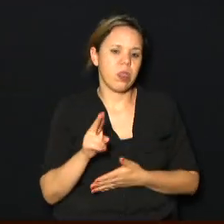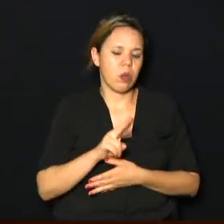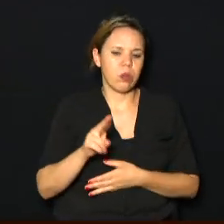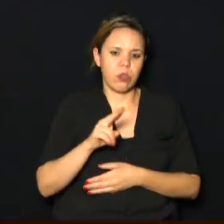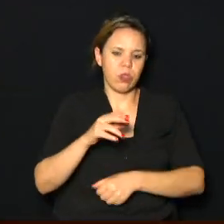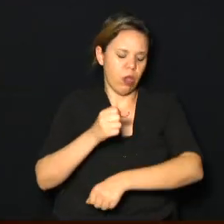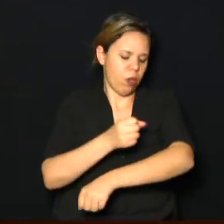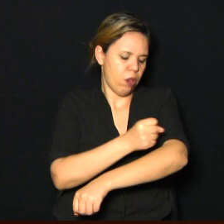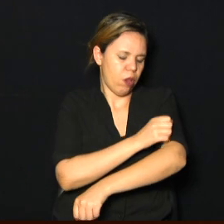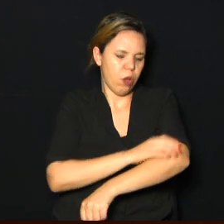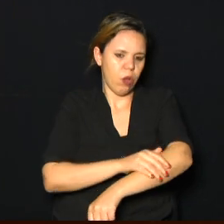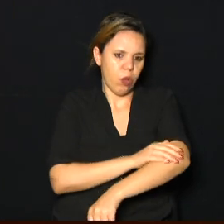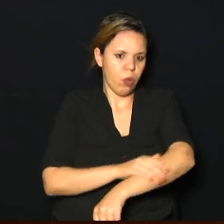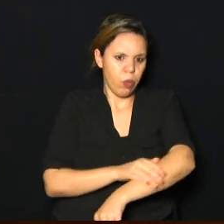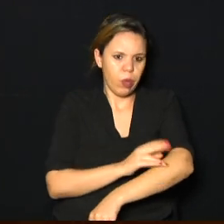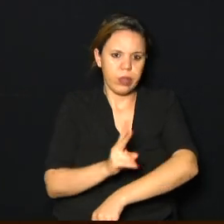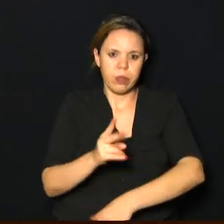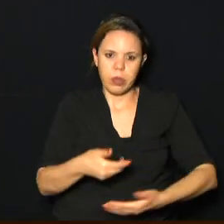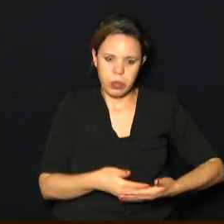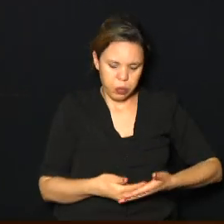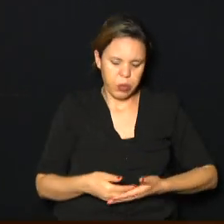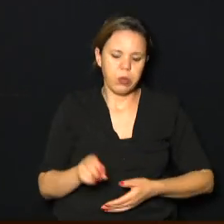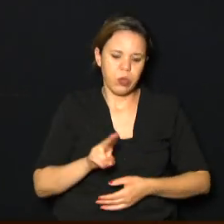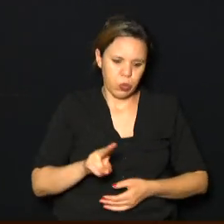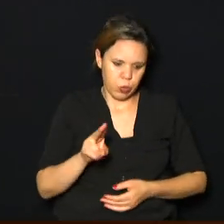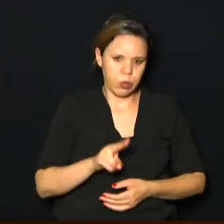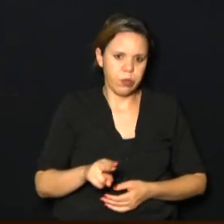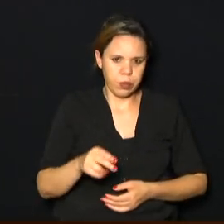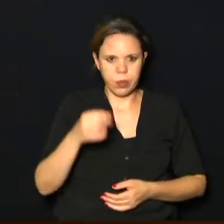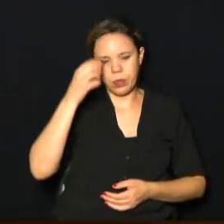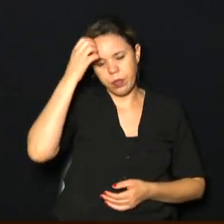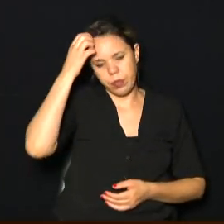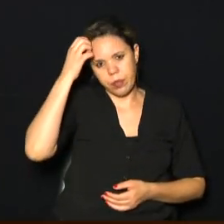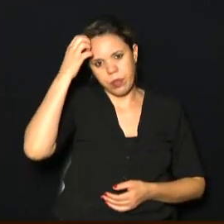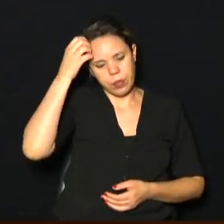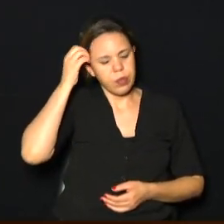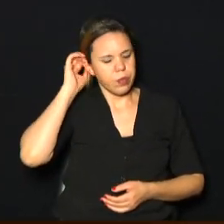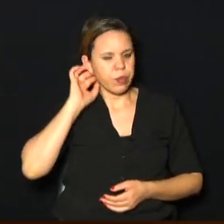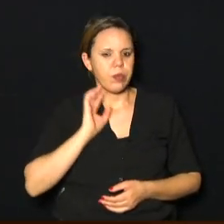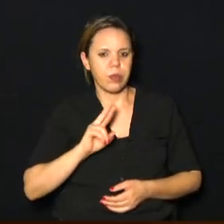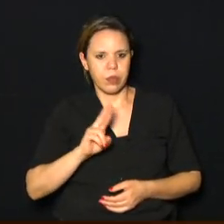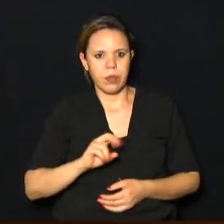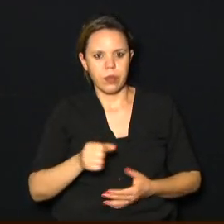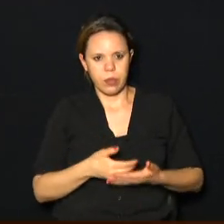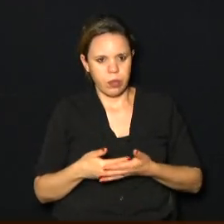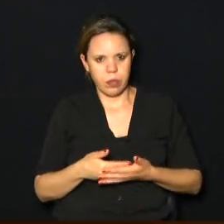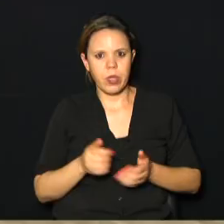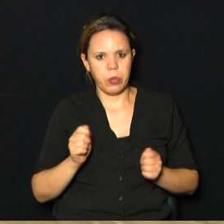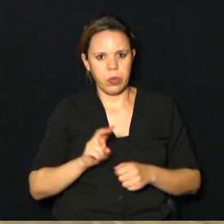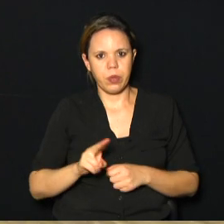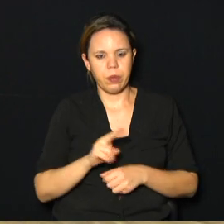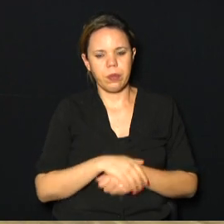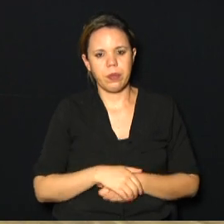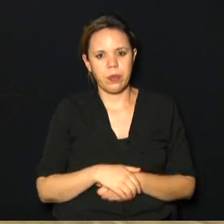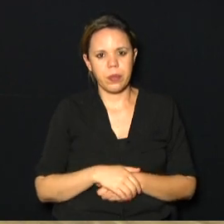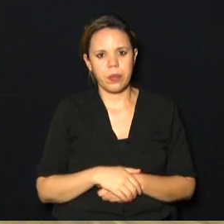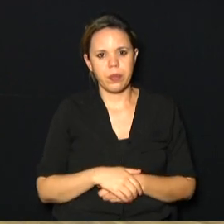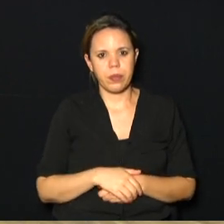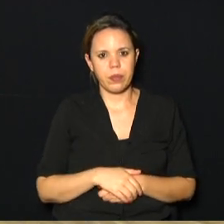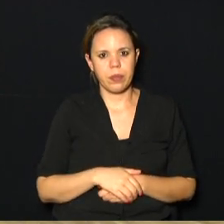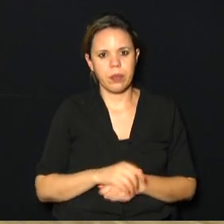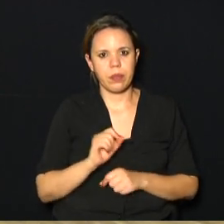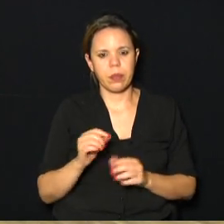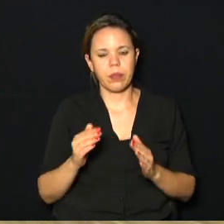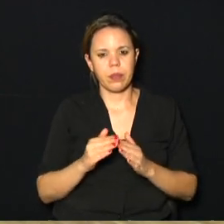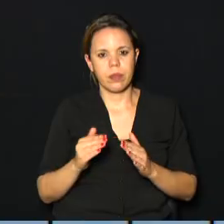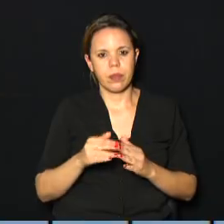o hidratante, não. Desde bebezinho já pode passar. Pode, desde recém-nascido já pode usar. Agora, doutora, quem